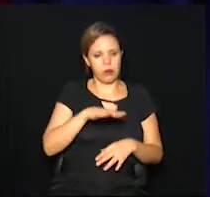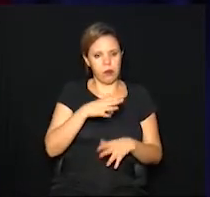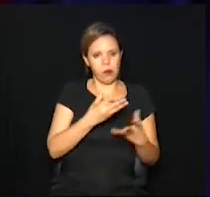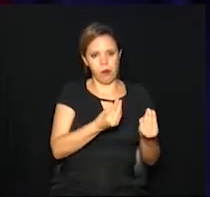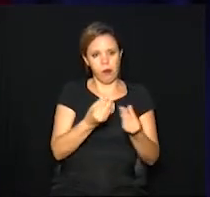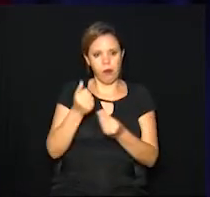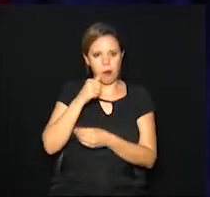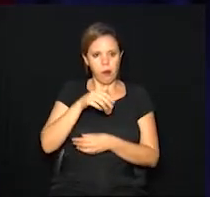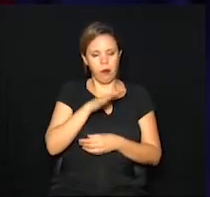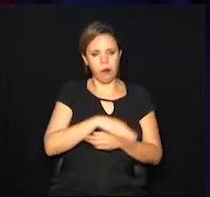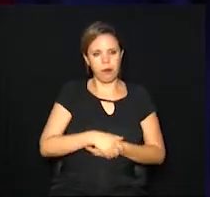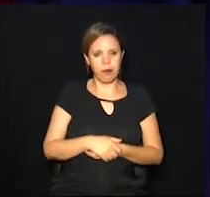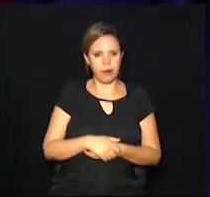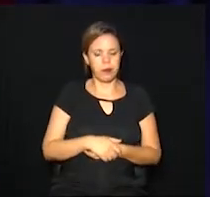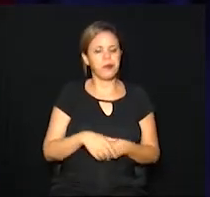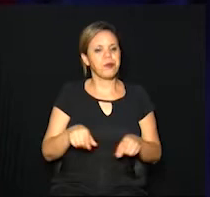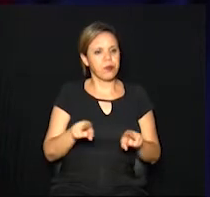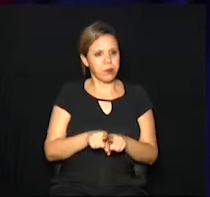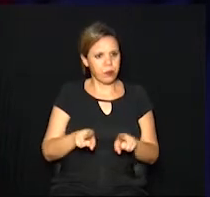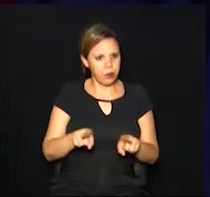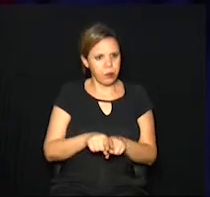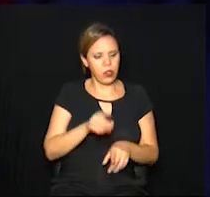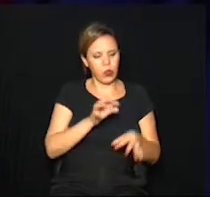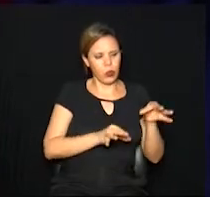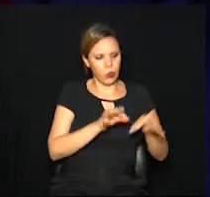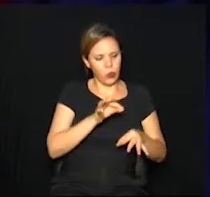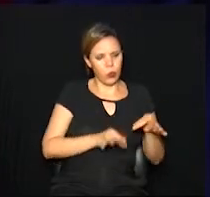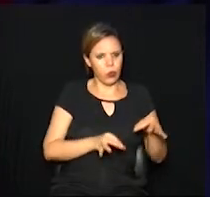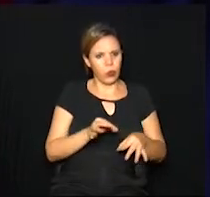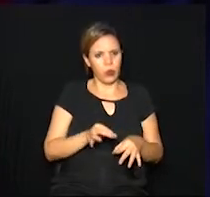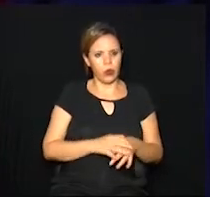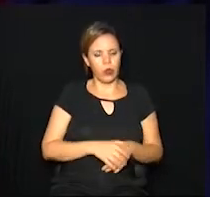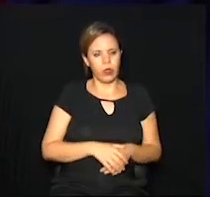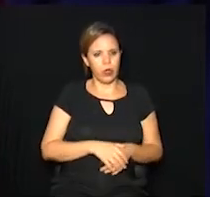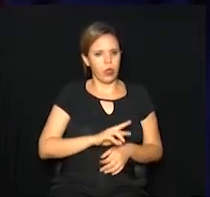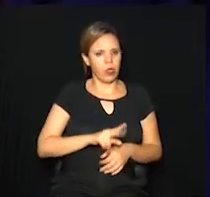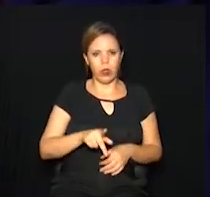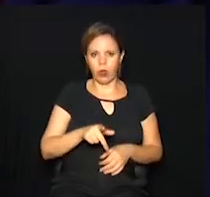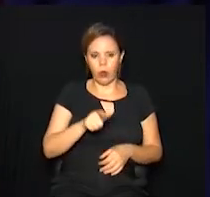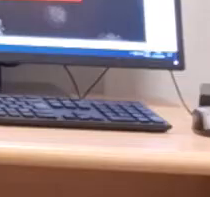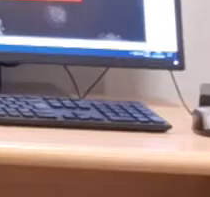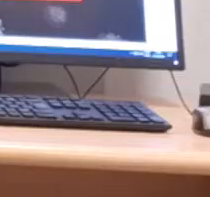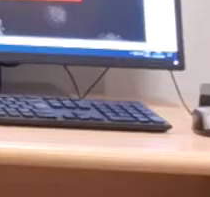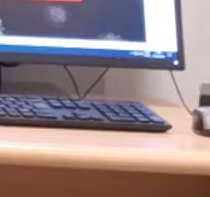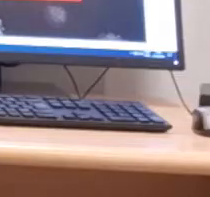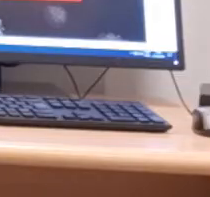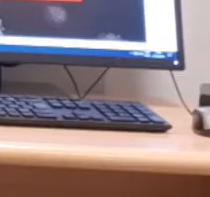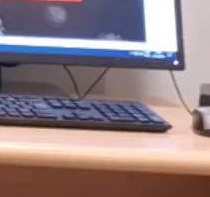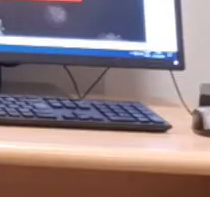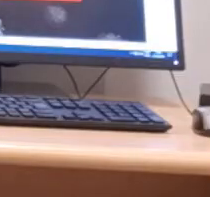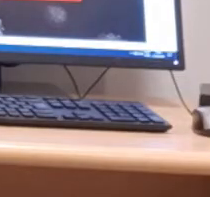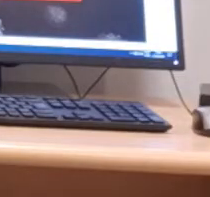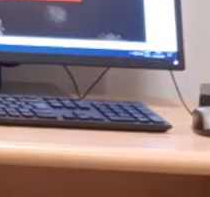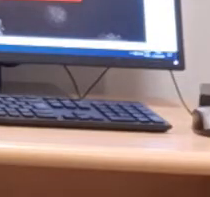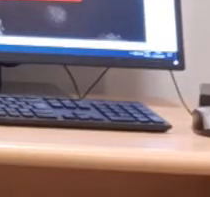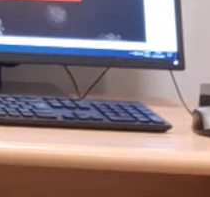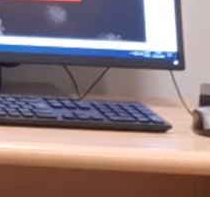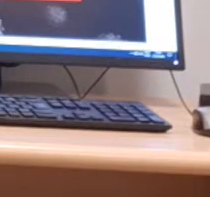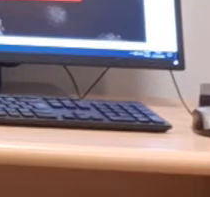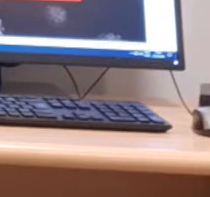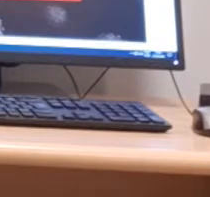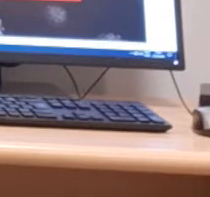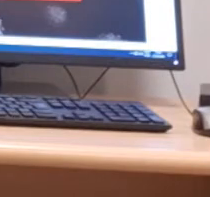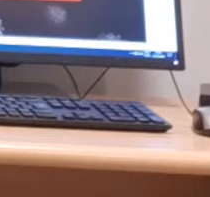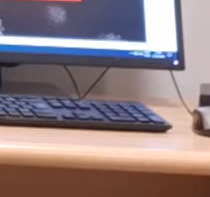muitas dessas meninas, também vão julgá-la como ré e não como vítima. Yara mencionou que é preciso